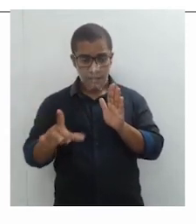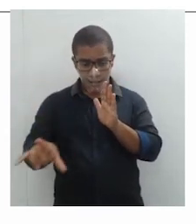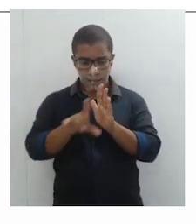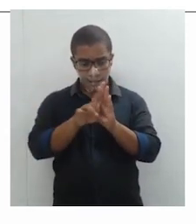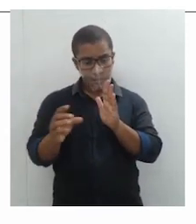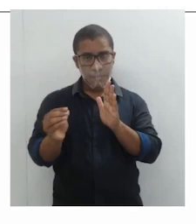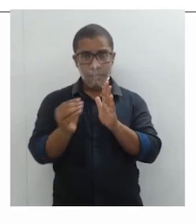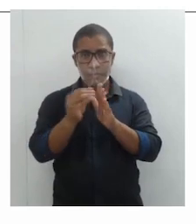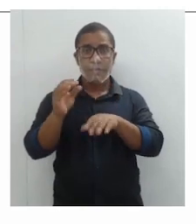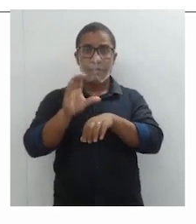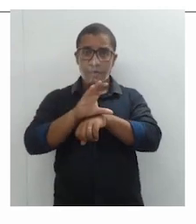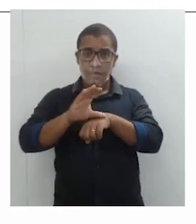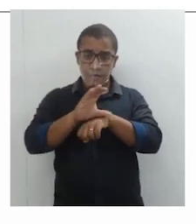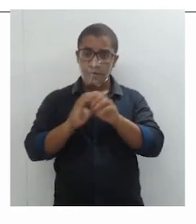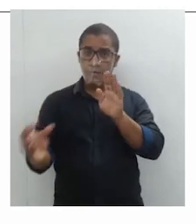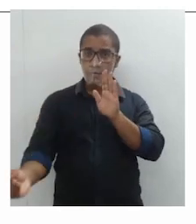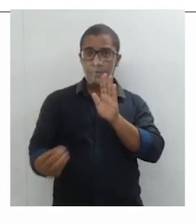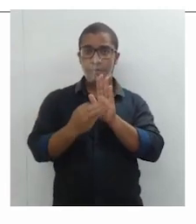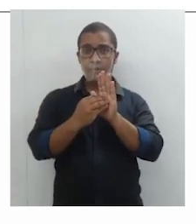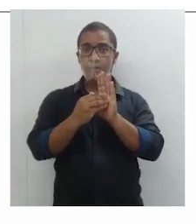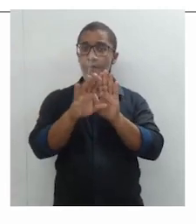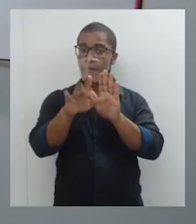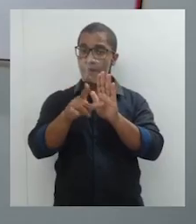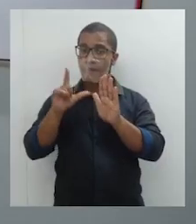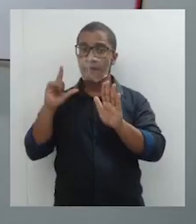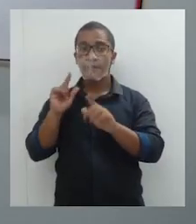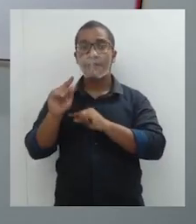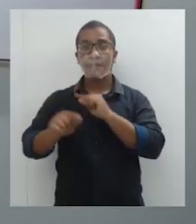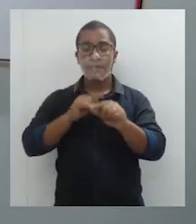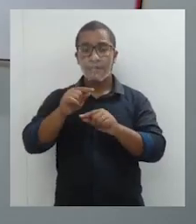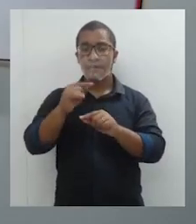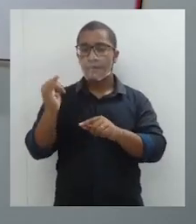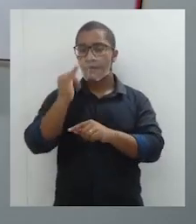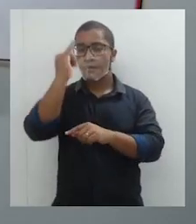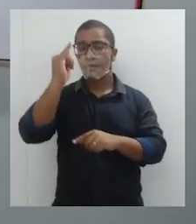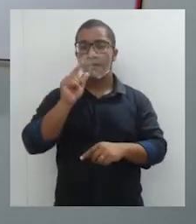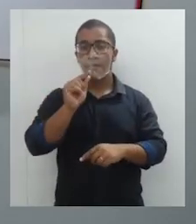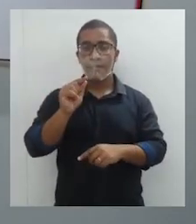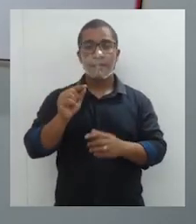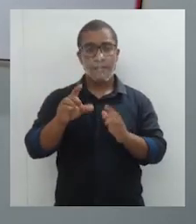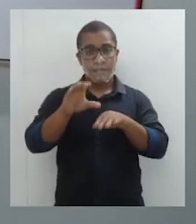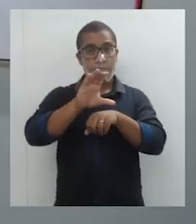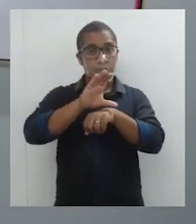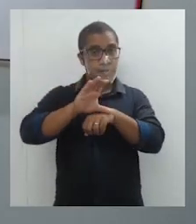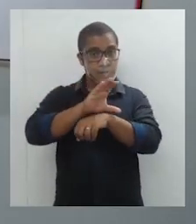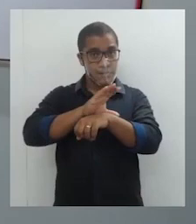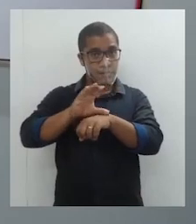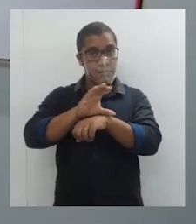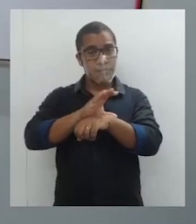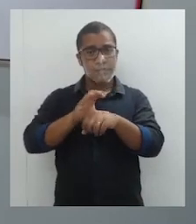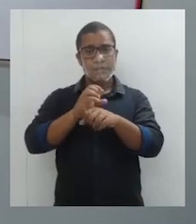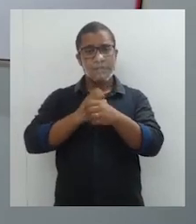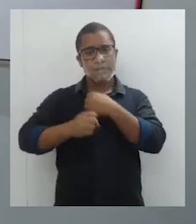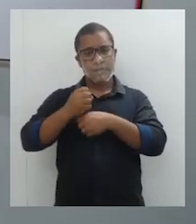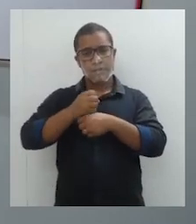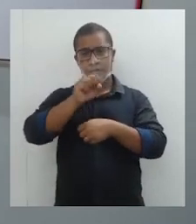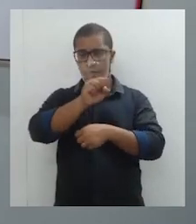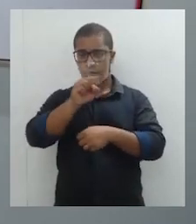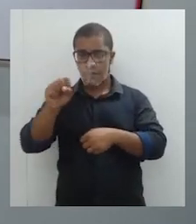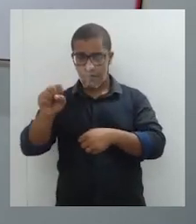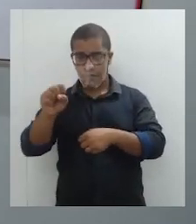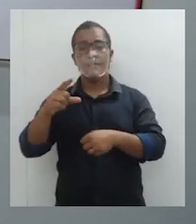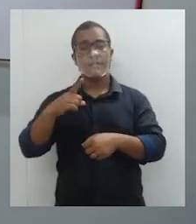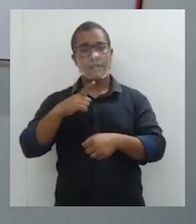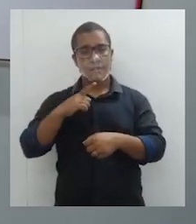do nosso país antes é uma curiosidade importante é o seguinte a constituição que nós temos a de 88 é